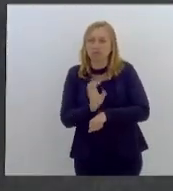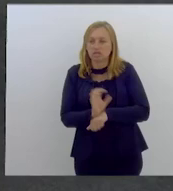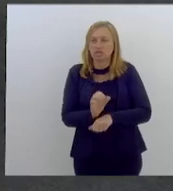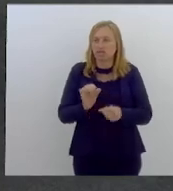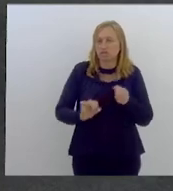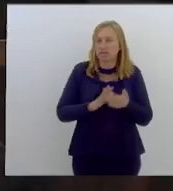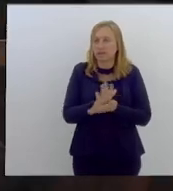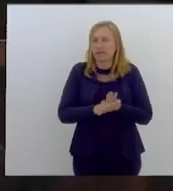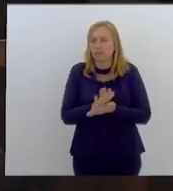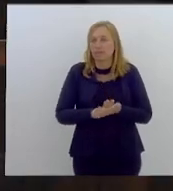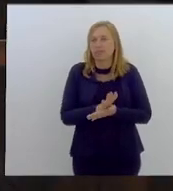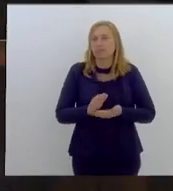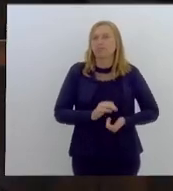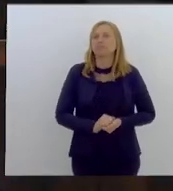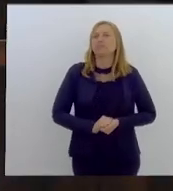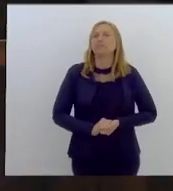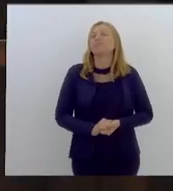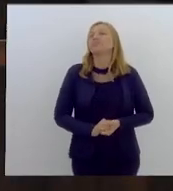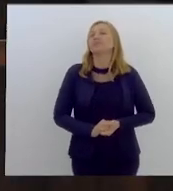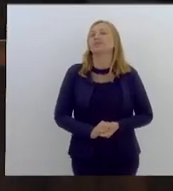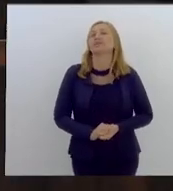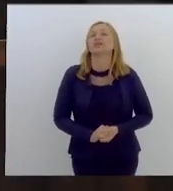cuidou.